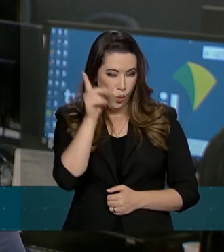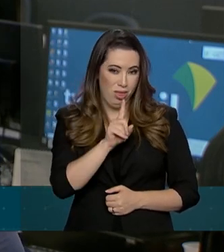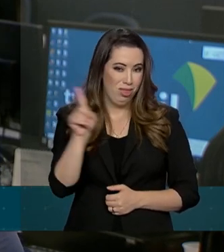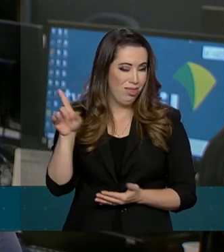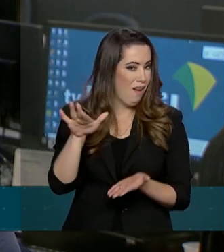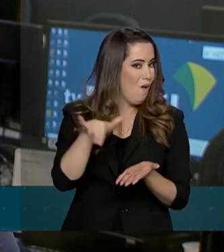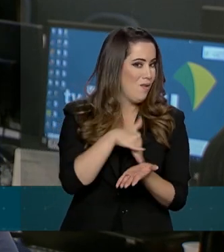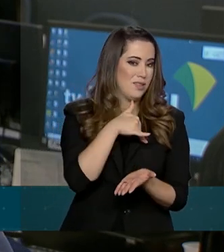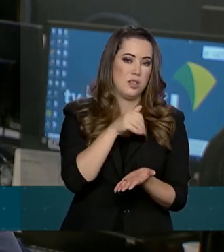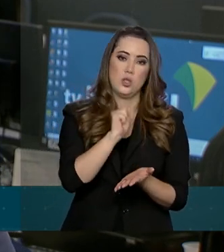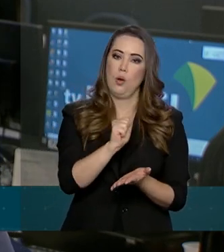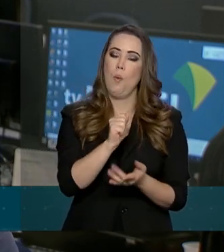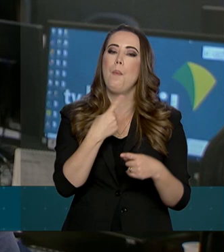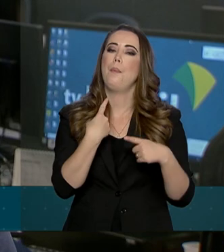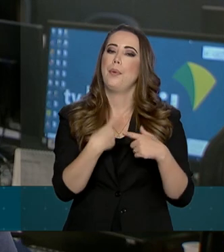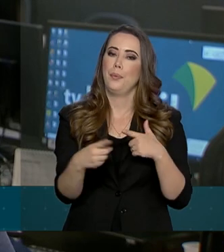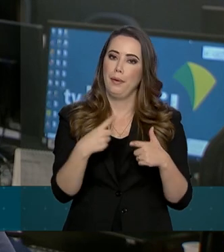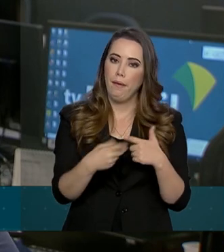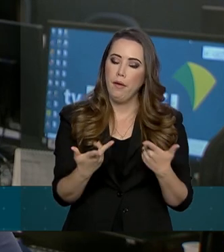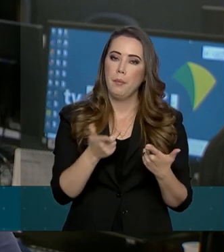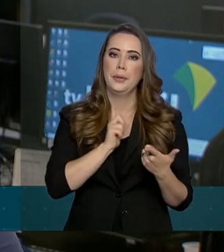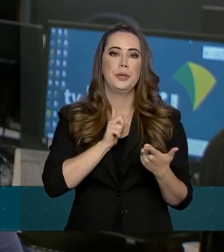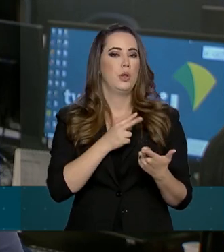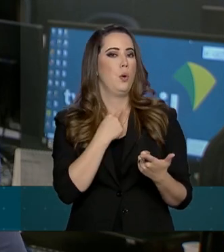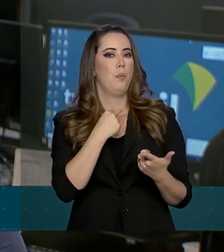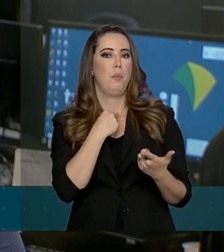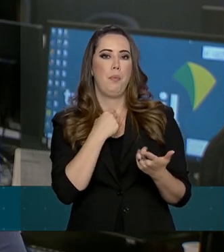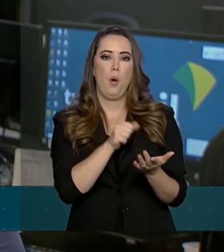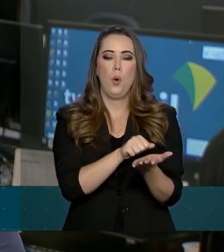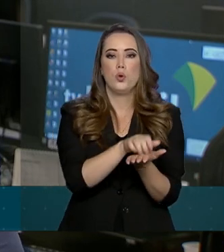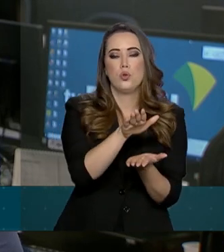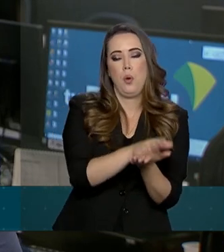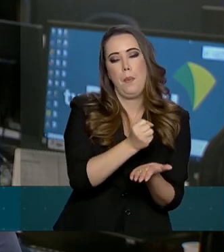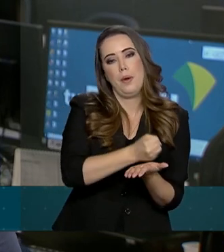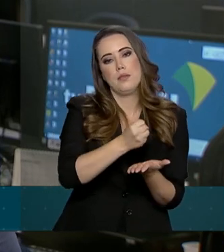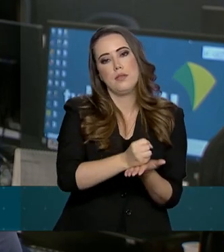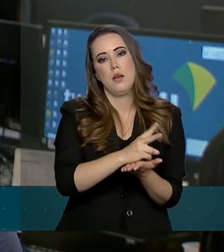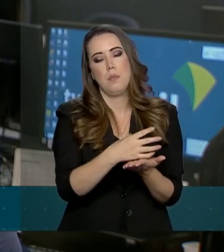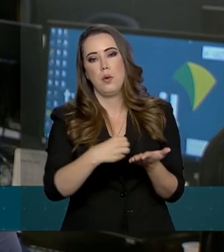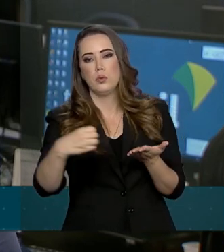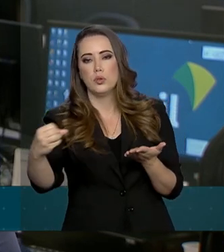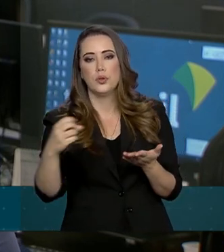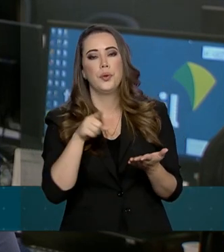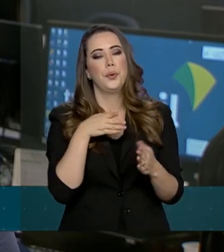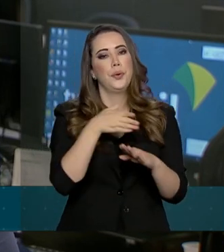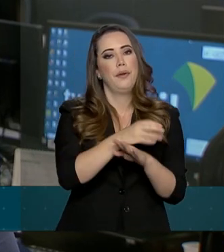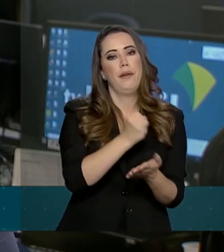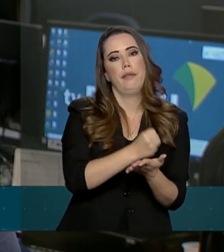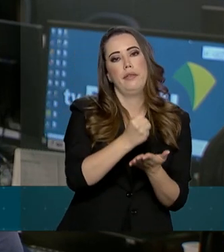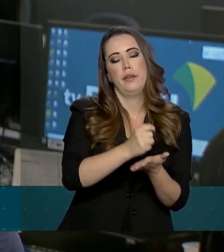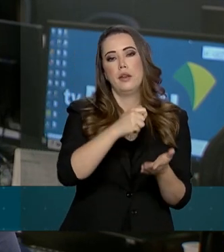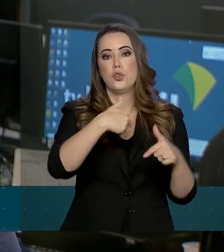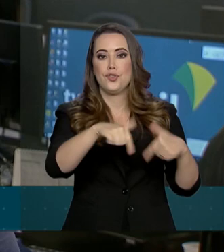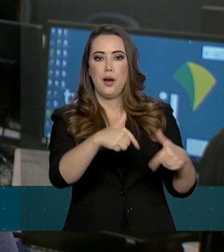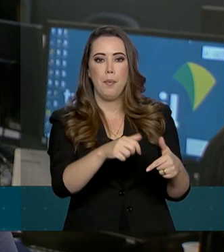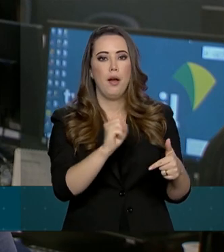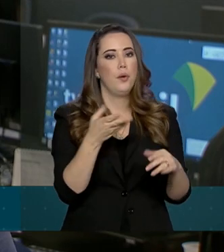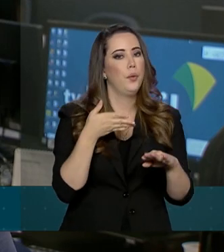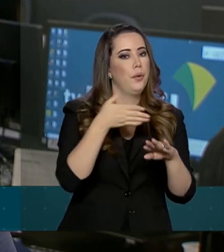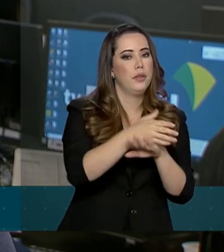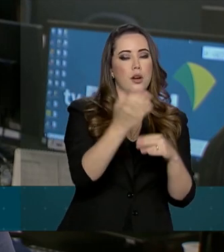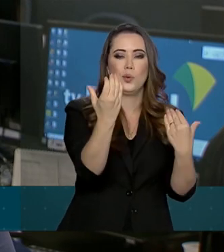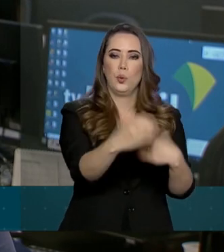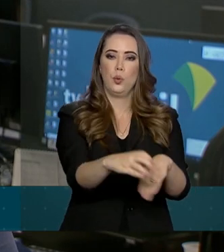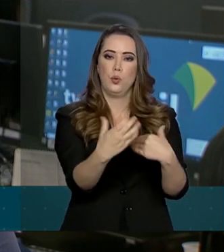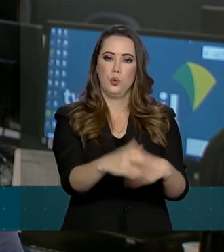pode ter impedimentos, como tirar passaporte, carteira de trabalho ou ingressar no serviço público. A expectativa do